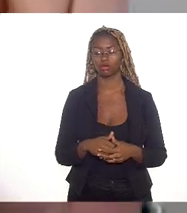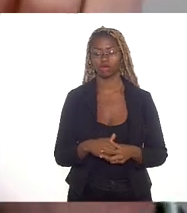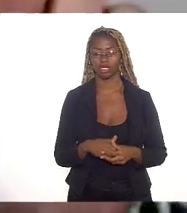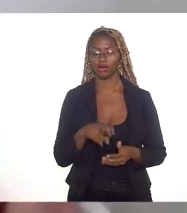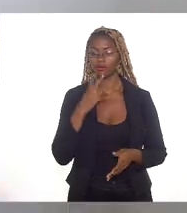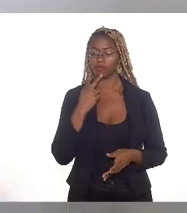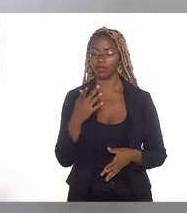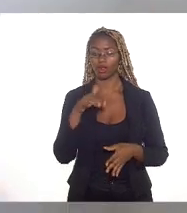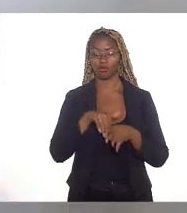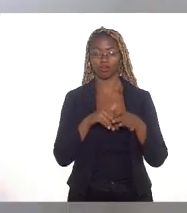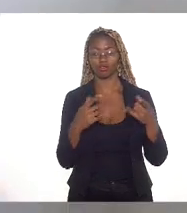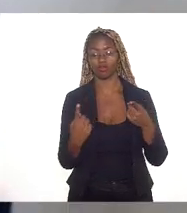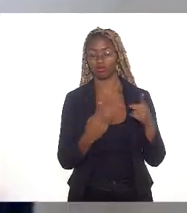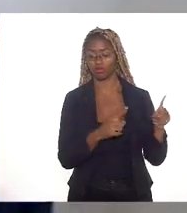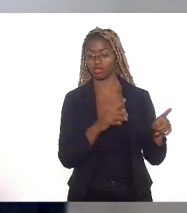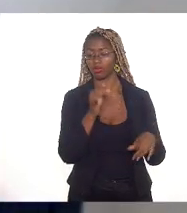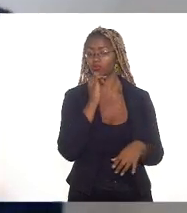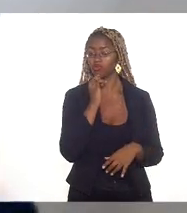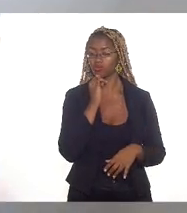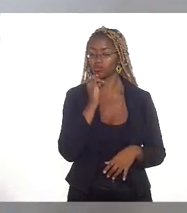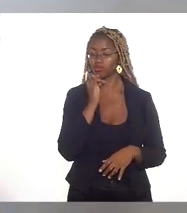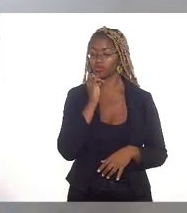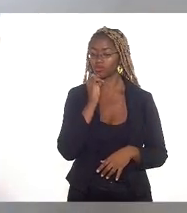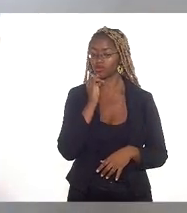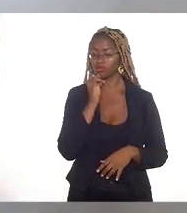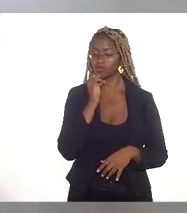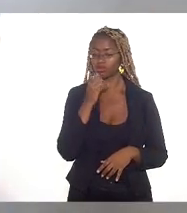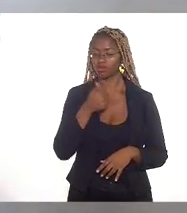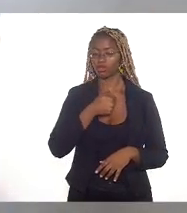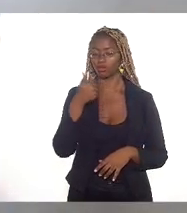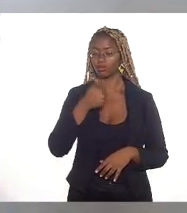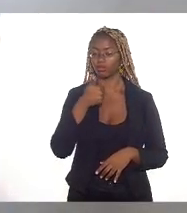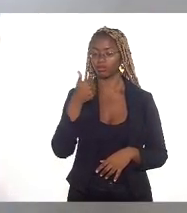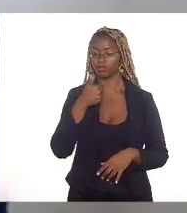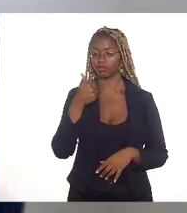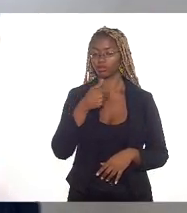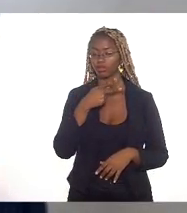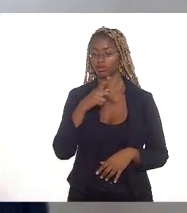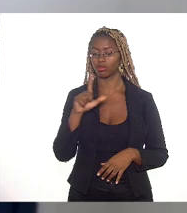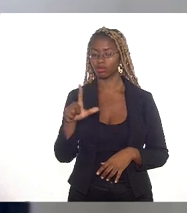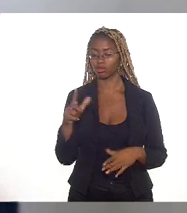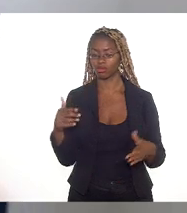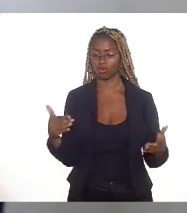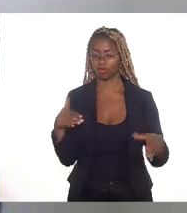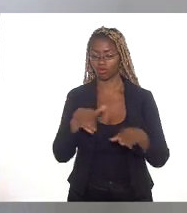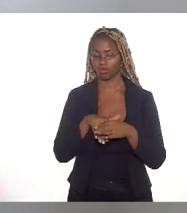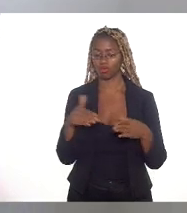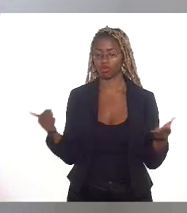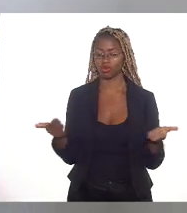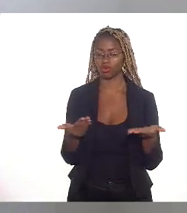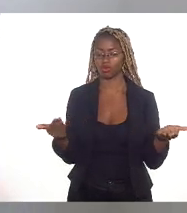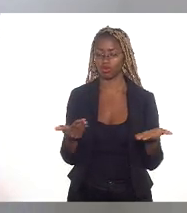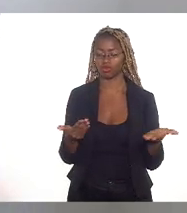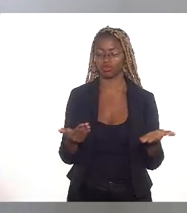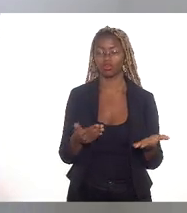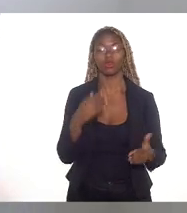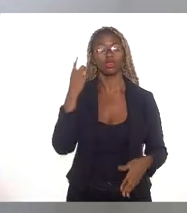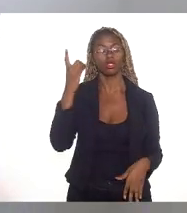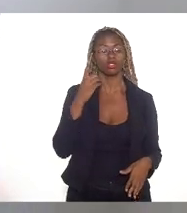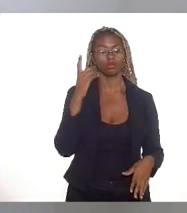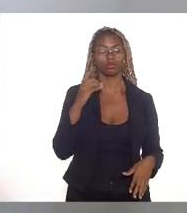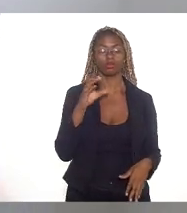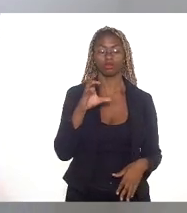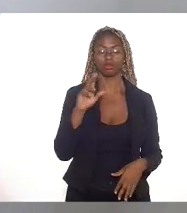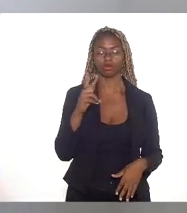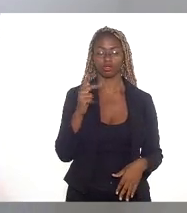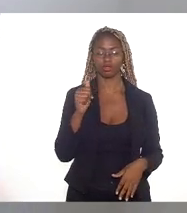voto divergente. Vou dar o exemplo da primeira projeto de lei que nós votamos hoje. O deputado Charles Batista, que,